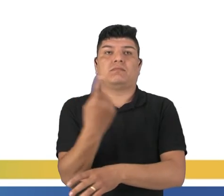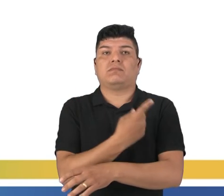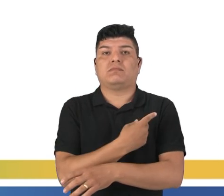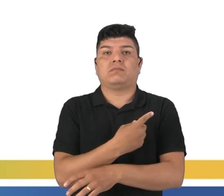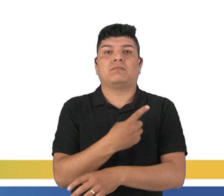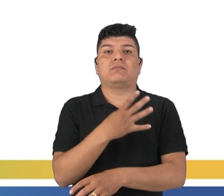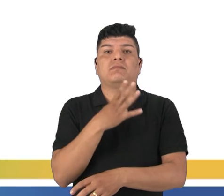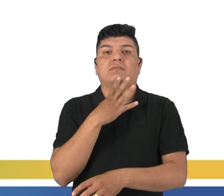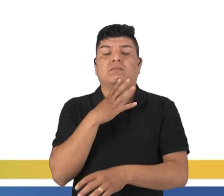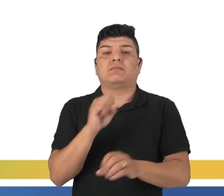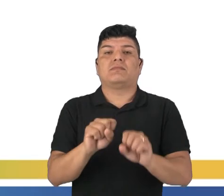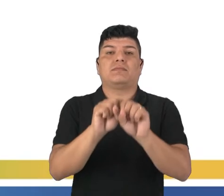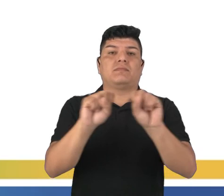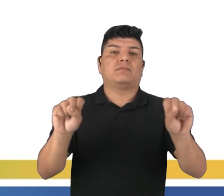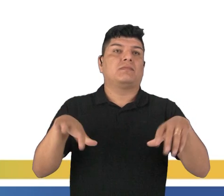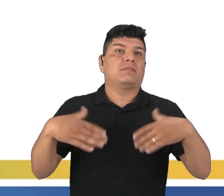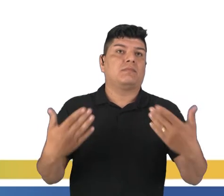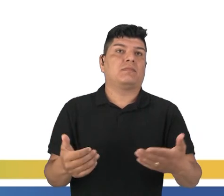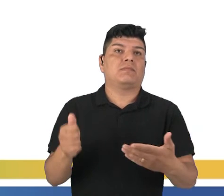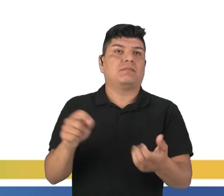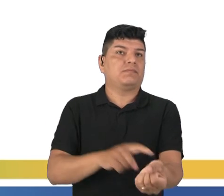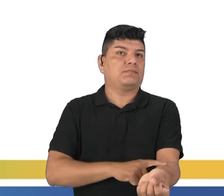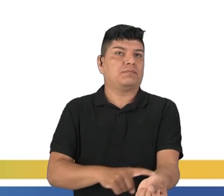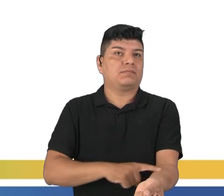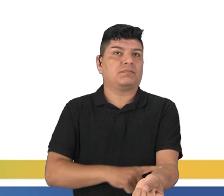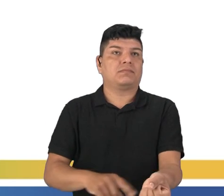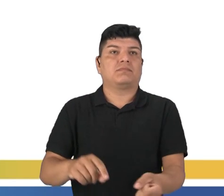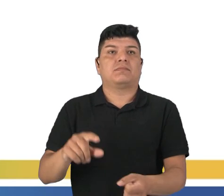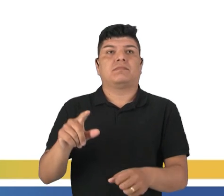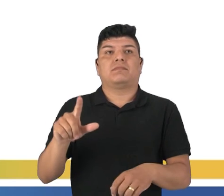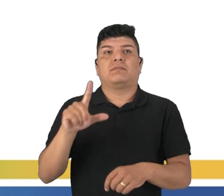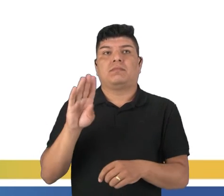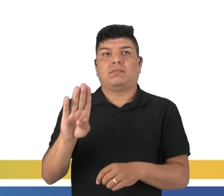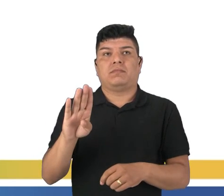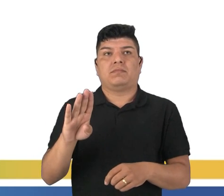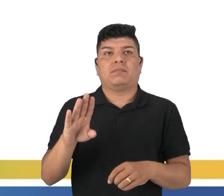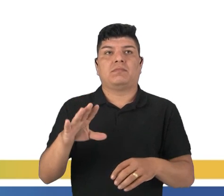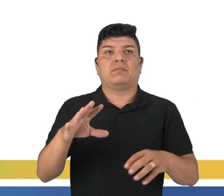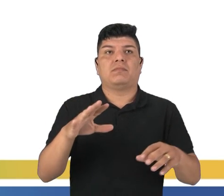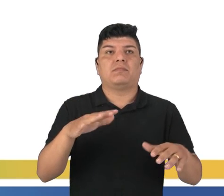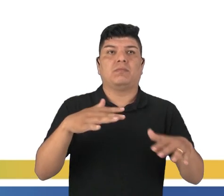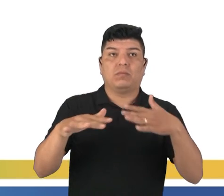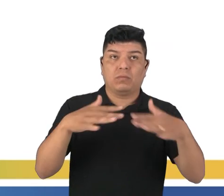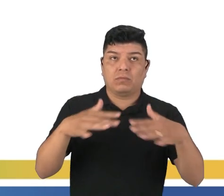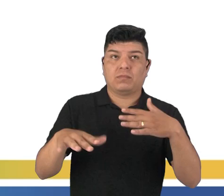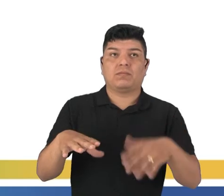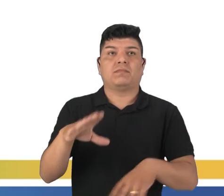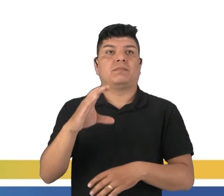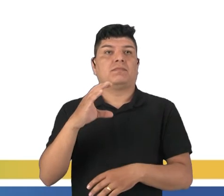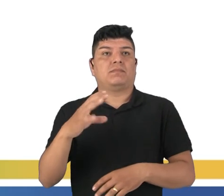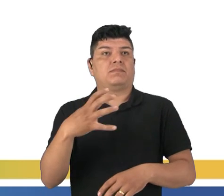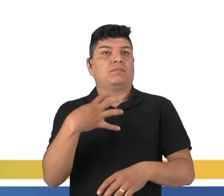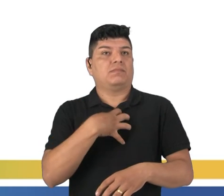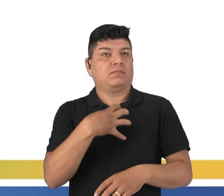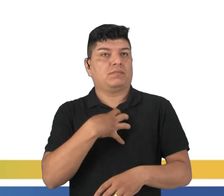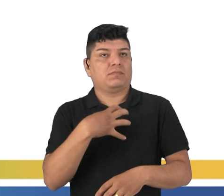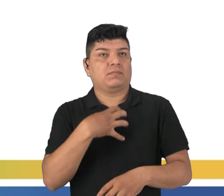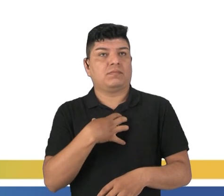o conhecido sistema. Letra A, nervoso. Letra B, locomotor. Letra